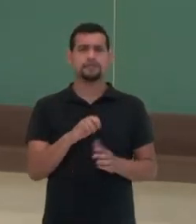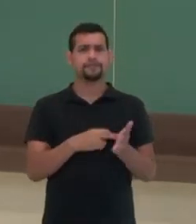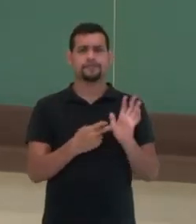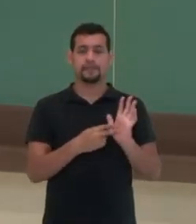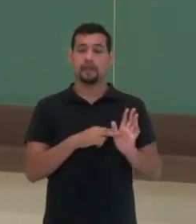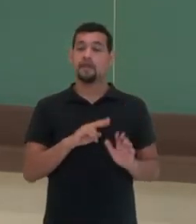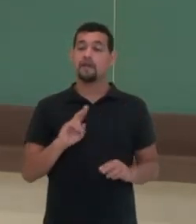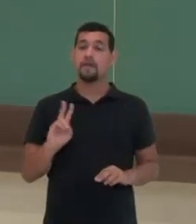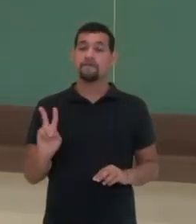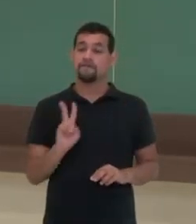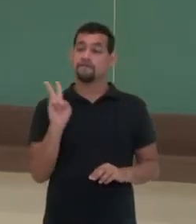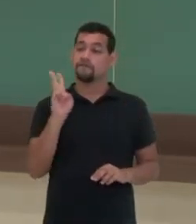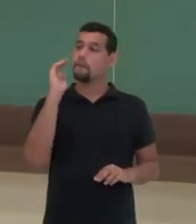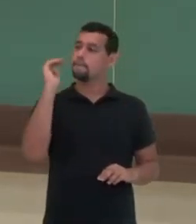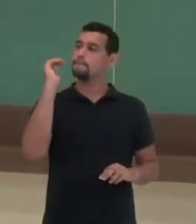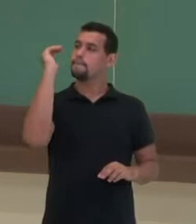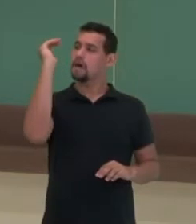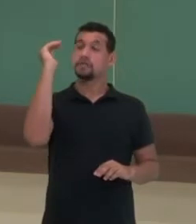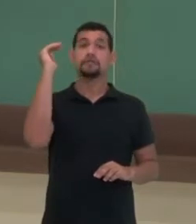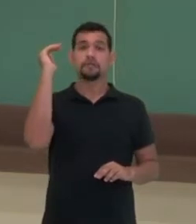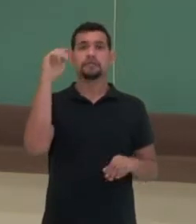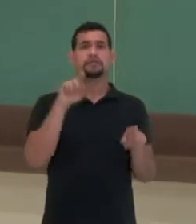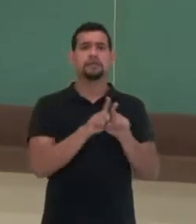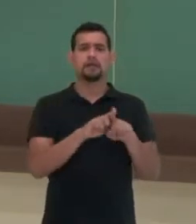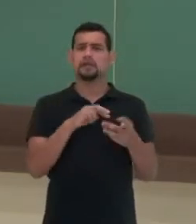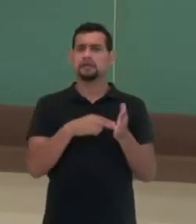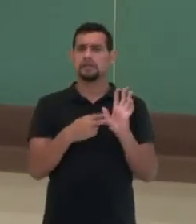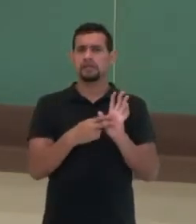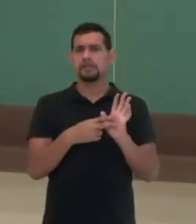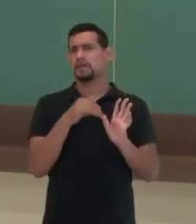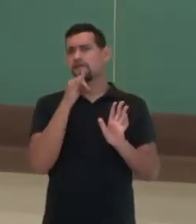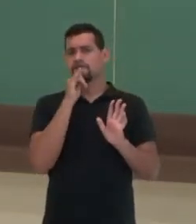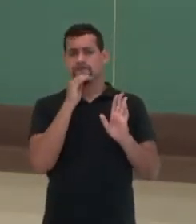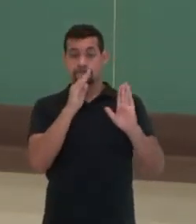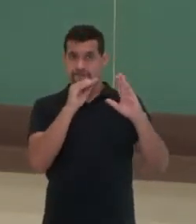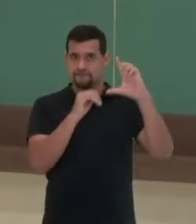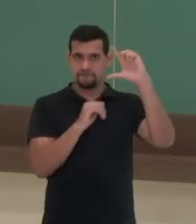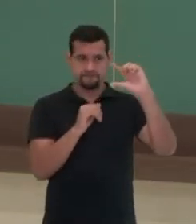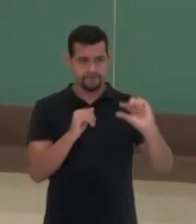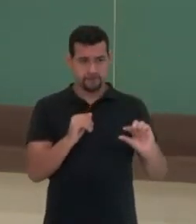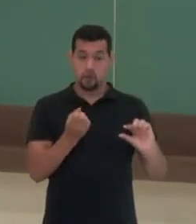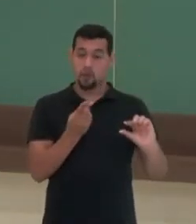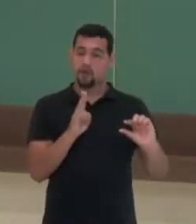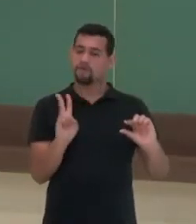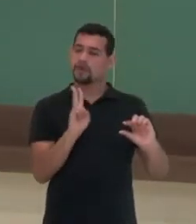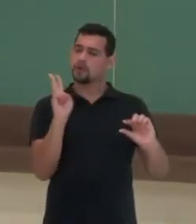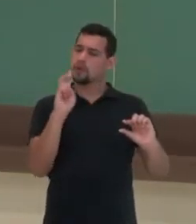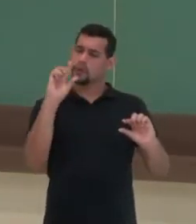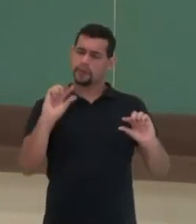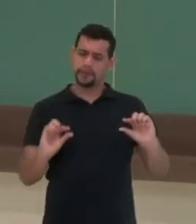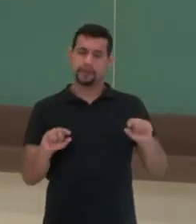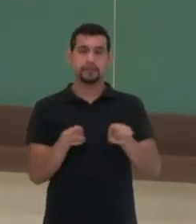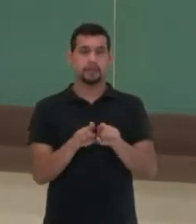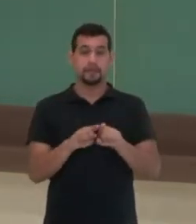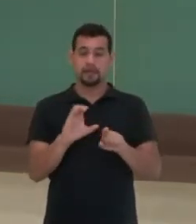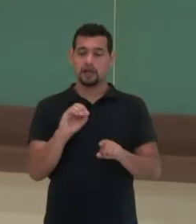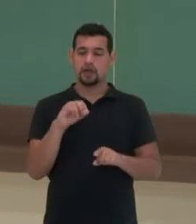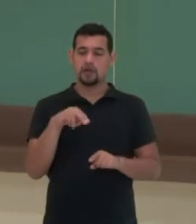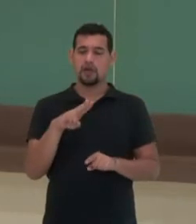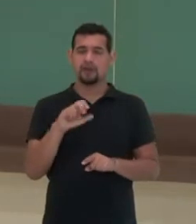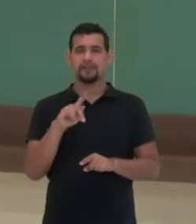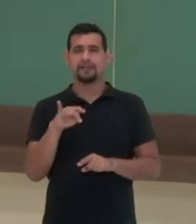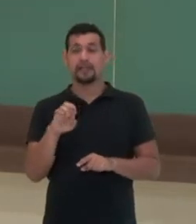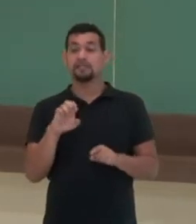valor de máximo, que lá em cima o maior, se a concavidade for voltada para baixo, ou um valor de mínimo, se a concavidade for